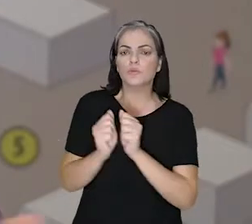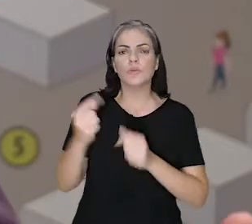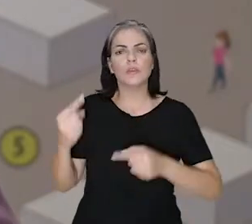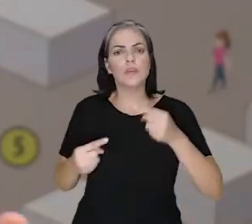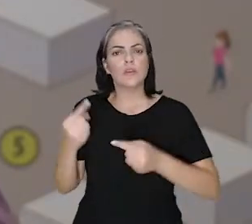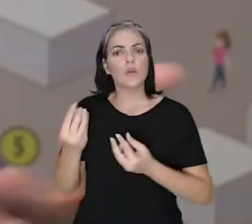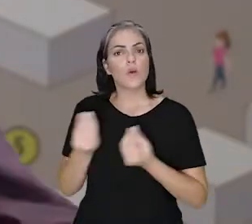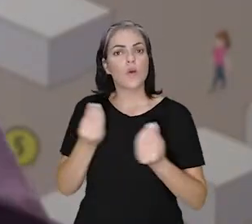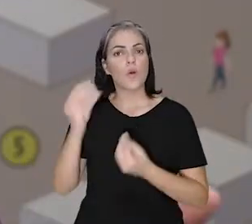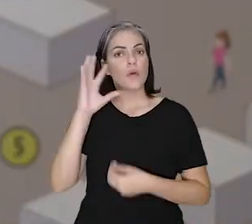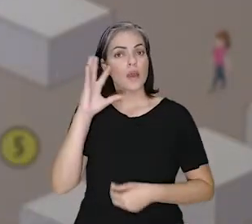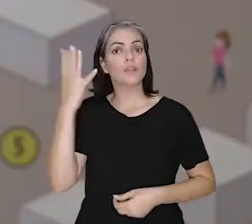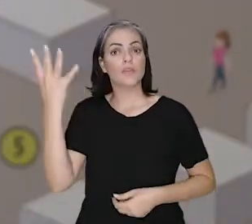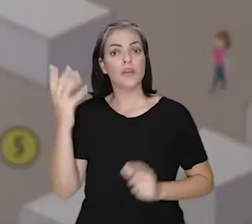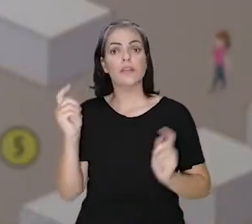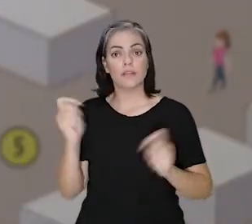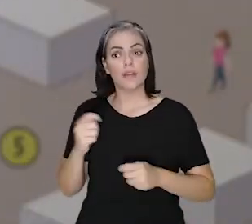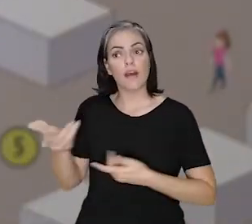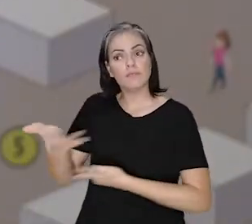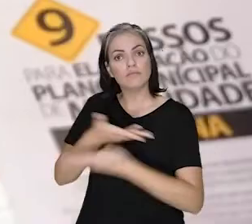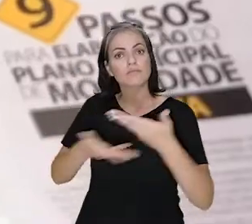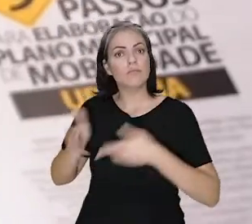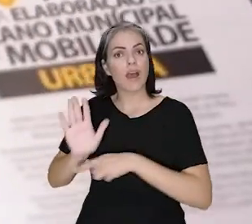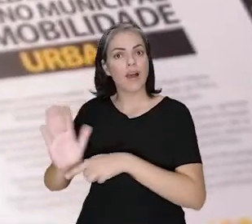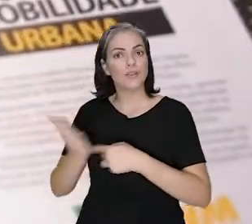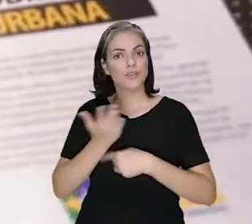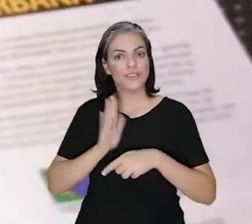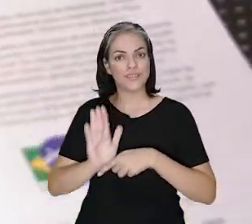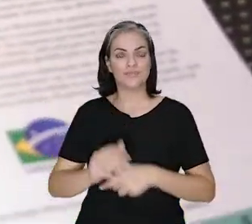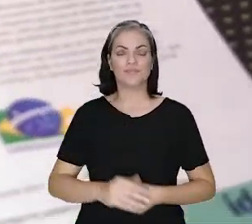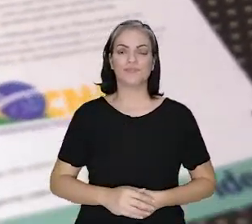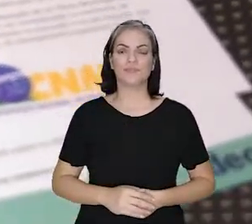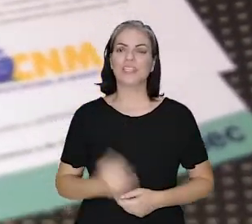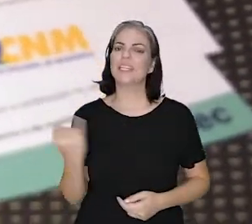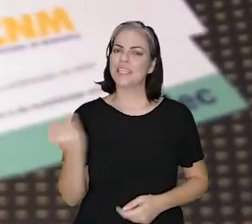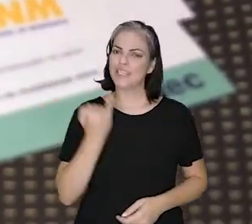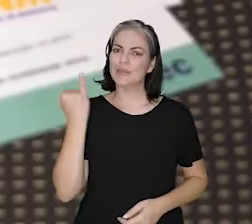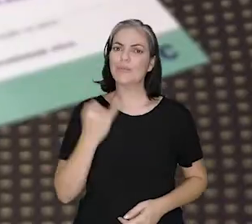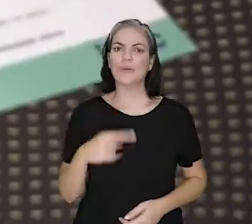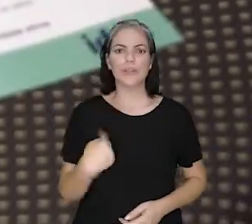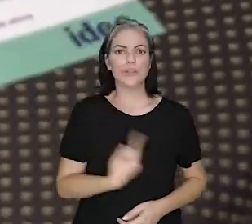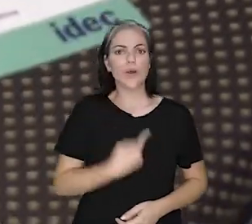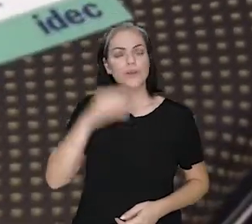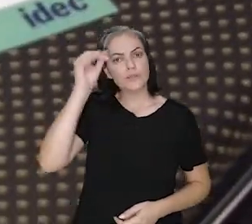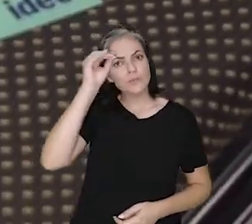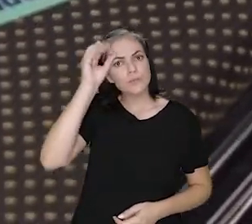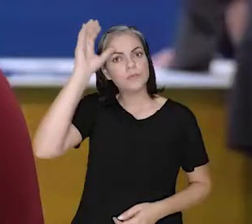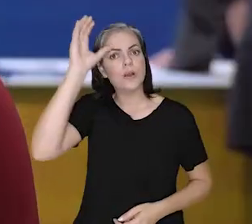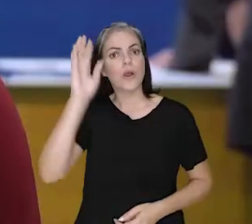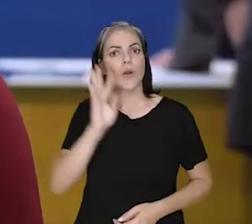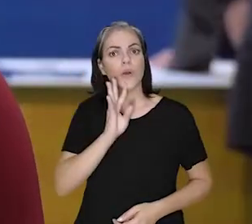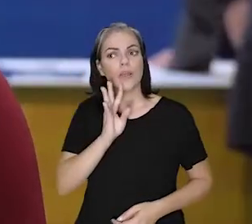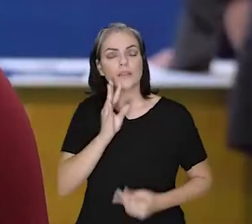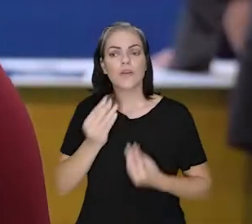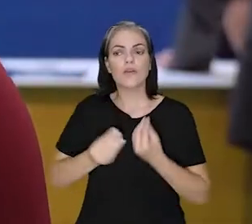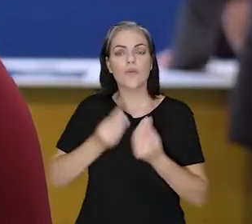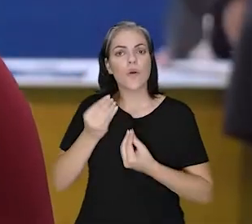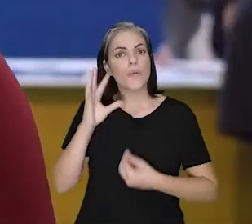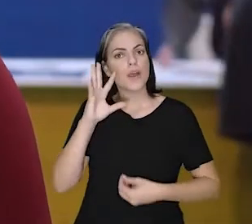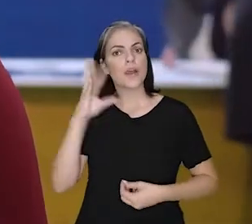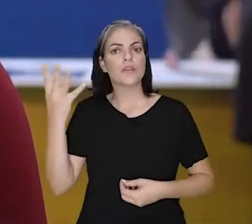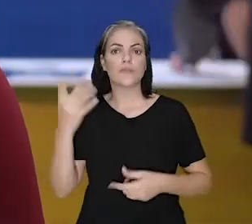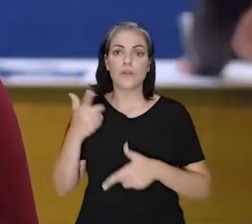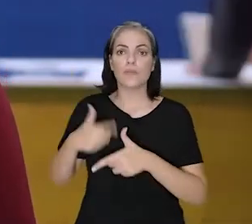conjunto soluções que podem ser comuns a vários municípios. É importante para o nosso conhecimento, né, para atender às